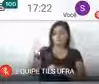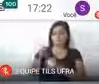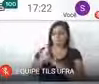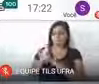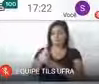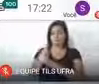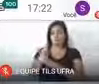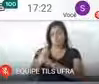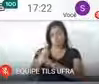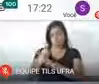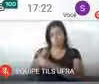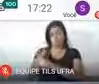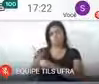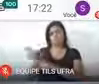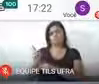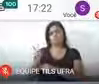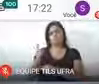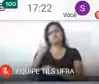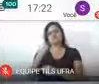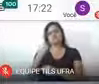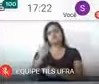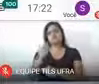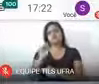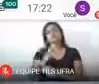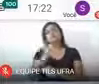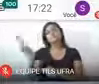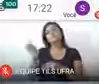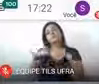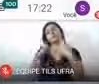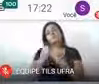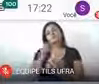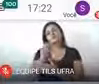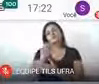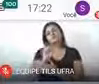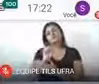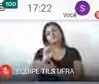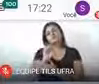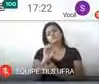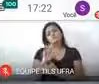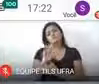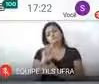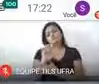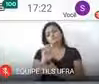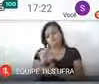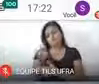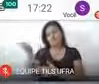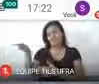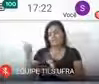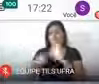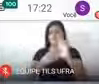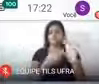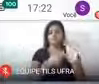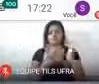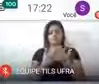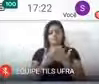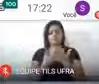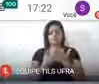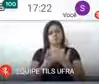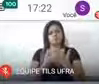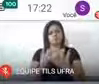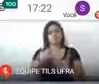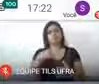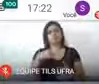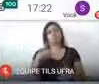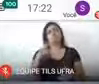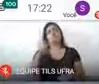um evento interessante, organizado pelo Grupo de Pesquisa Júlio Interno, e a professora apresentou esse estudo, e eu recordei, né, e não